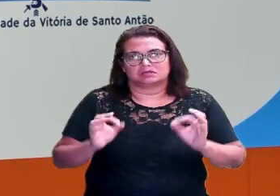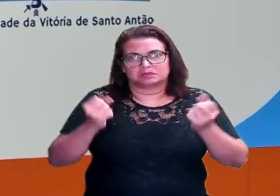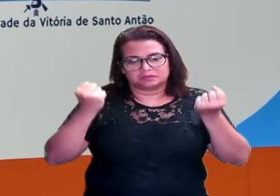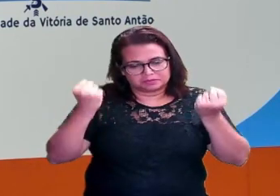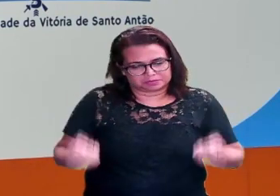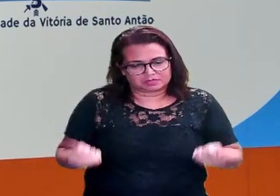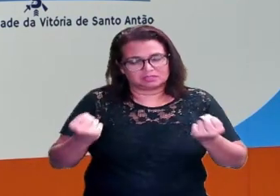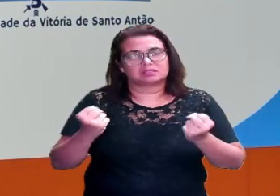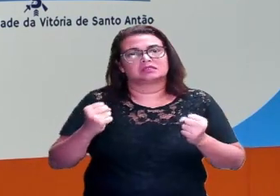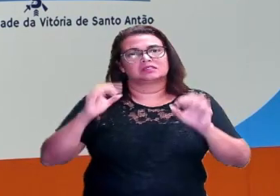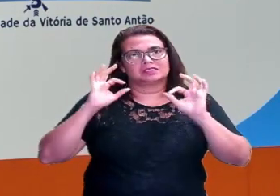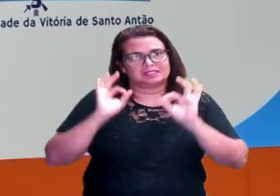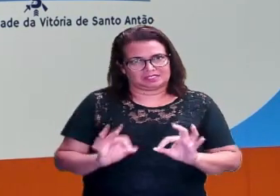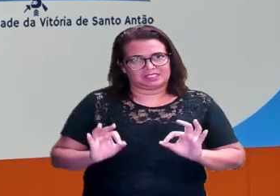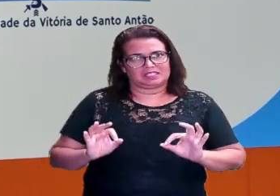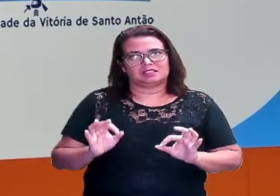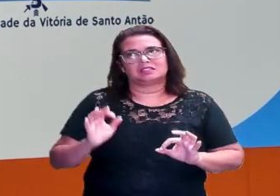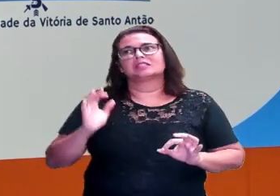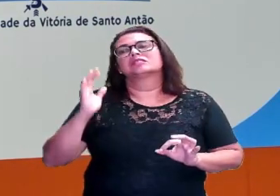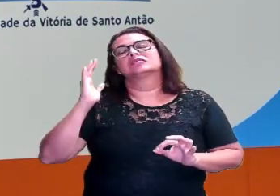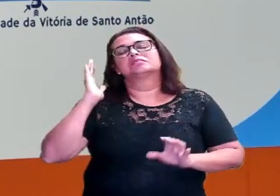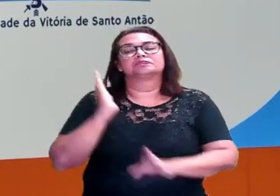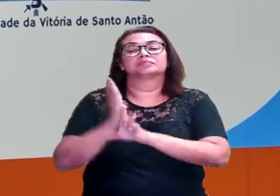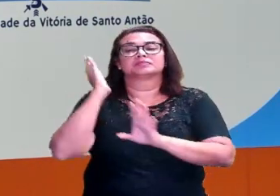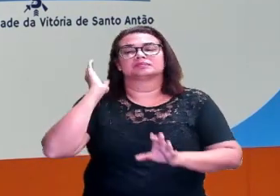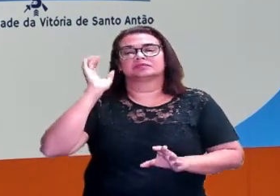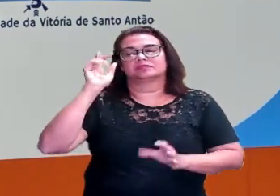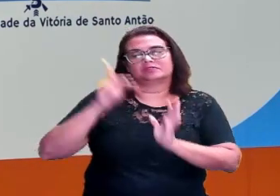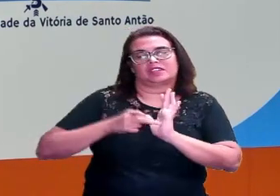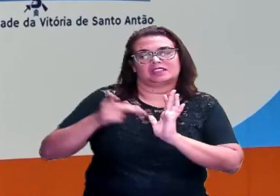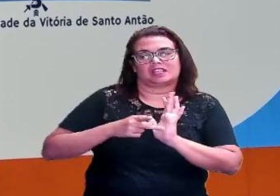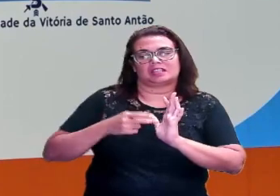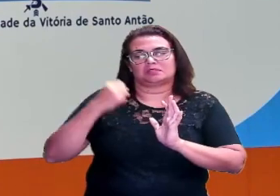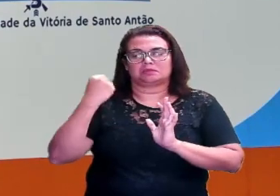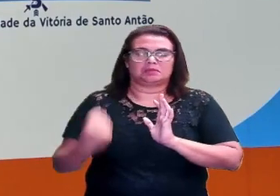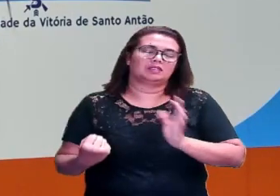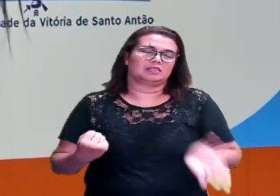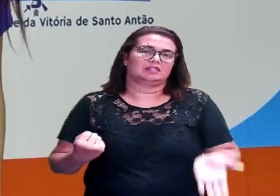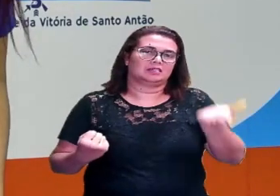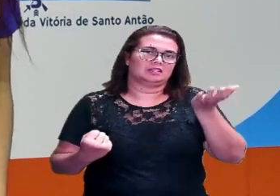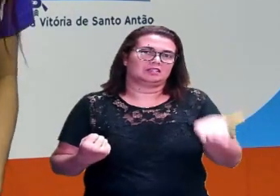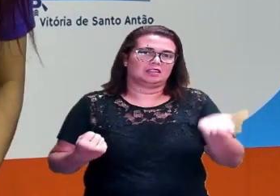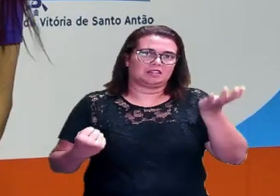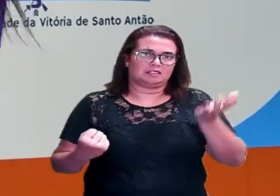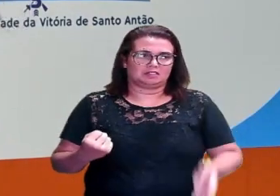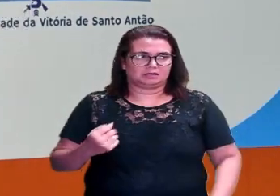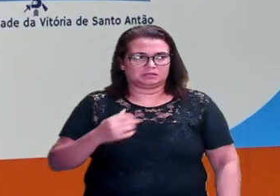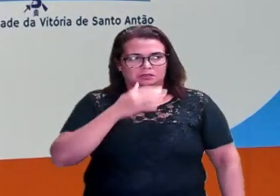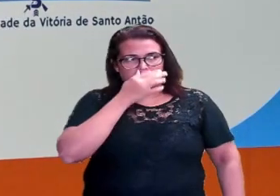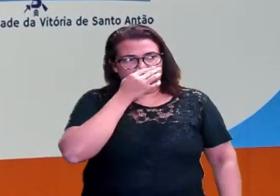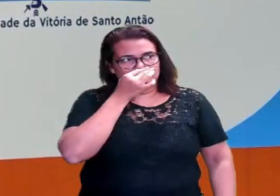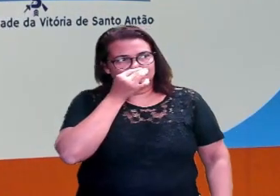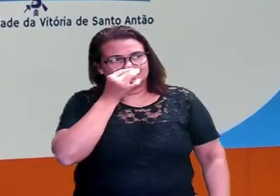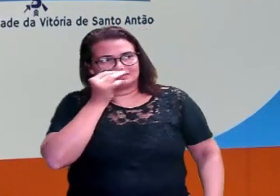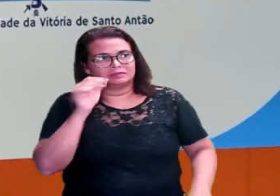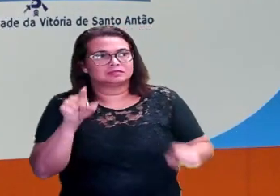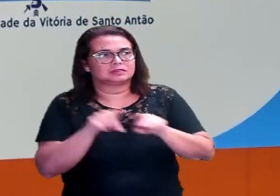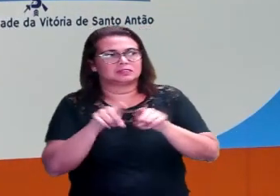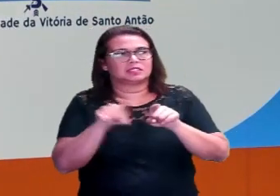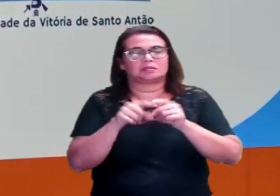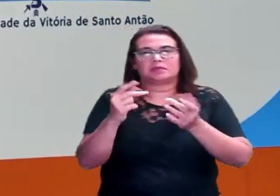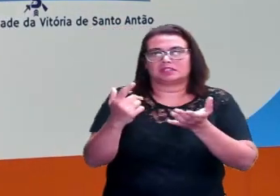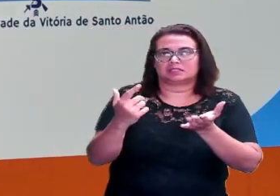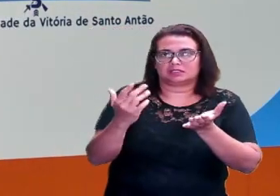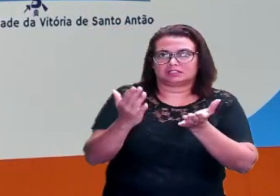pesa, aí eu tenho a noção de quem é mais pesado e de quem é mais leve, ok? Posso testar também, ó, com esses dois